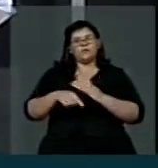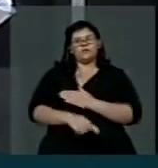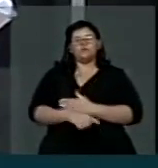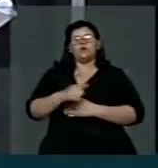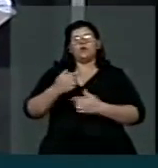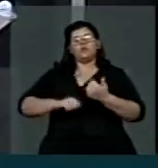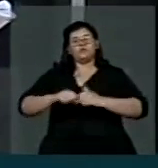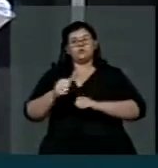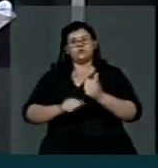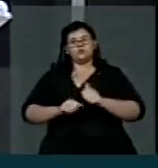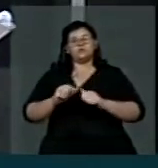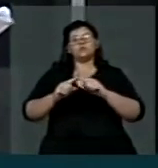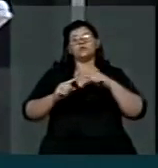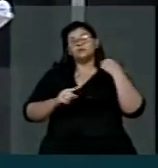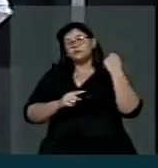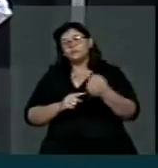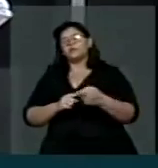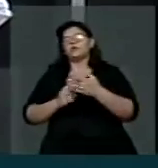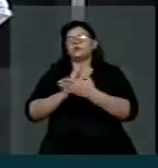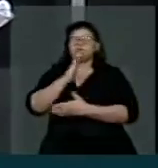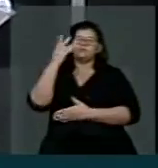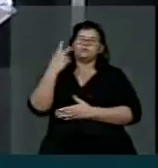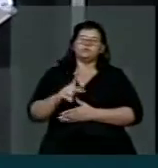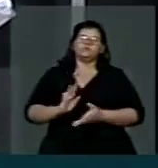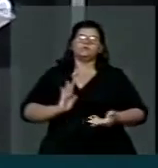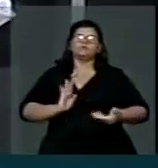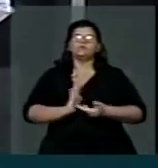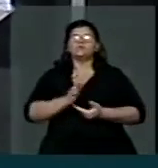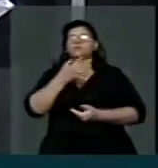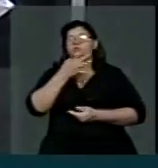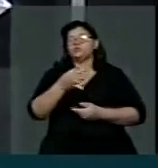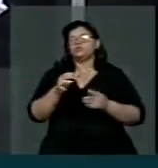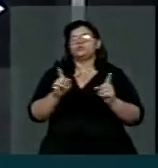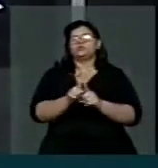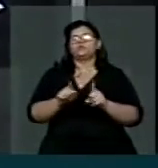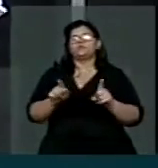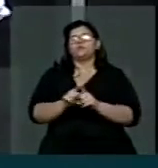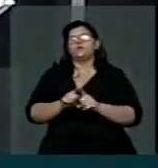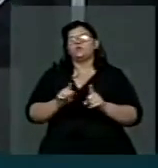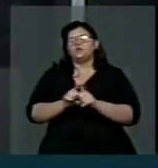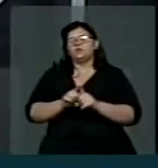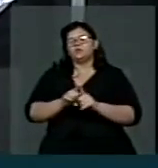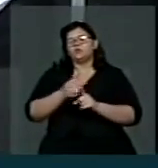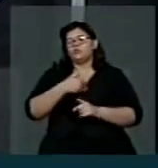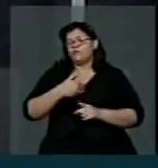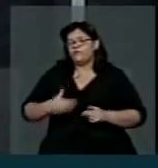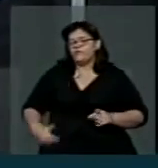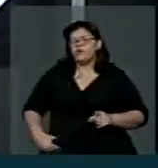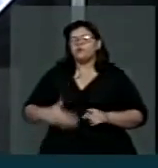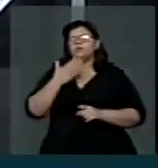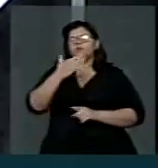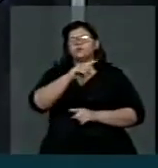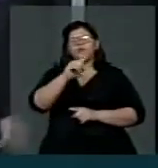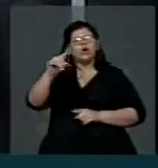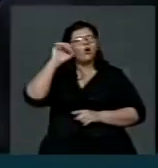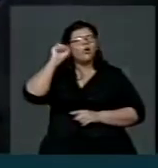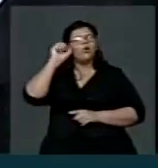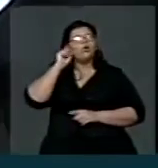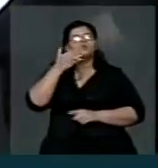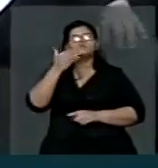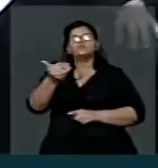e para posterior aprovação nesta Casa. Sugiro ainda ao Poder Executivo que ouça os